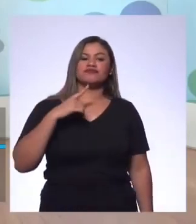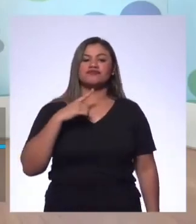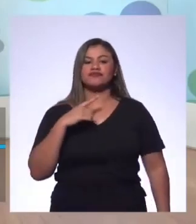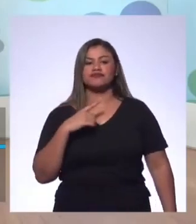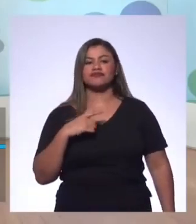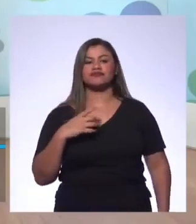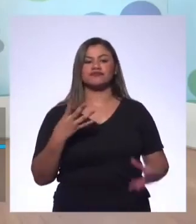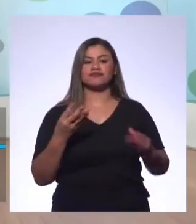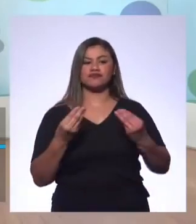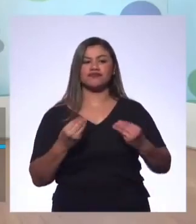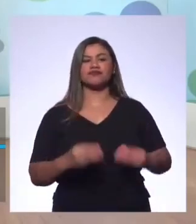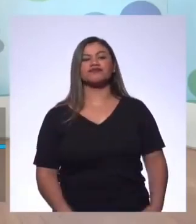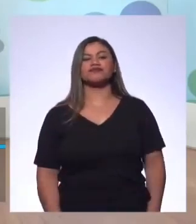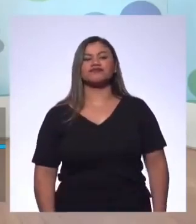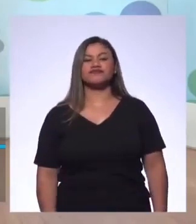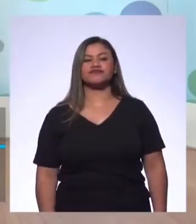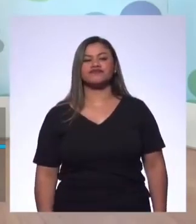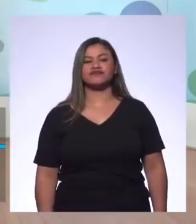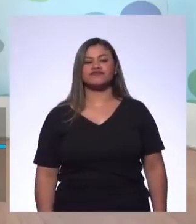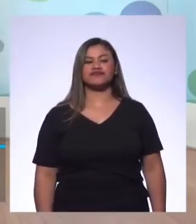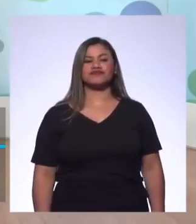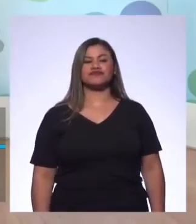agora. É.